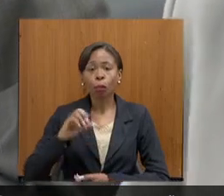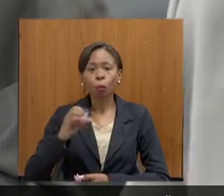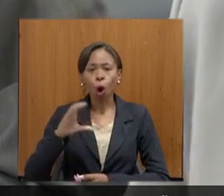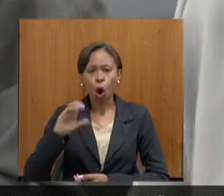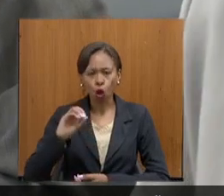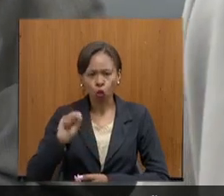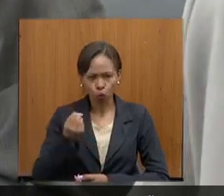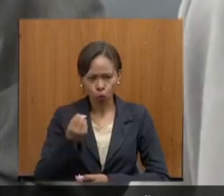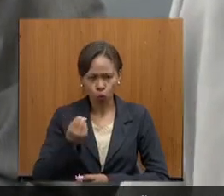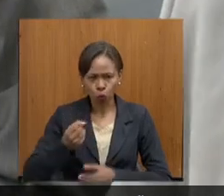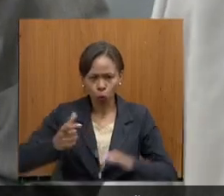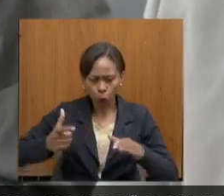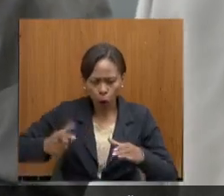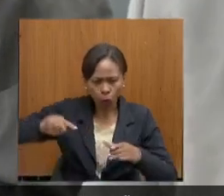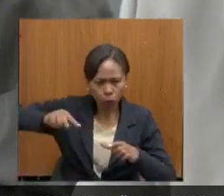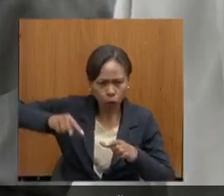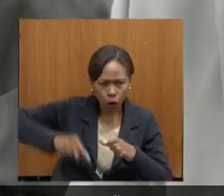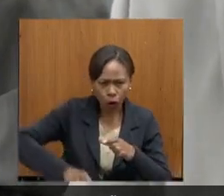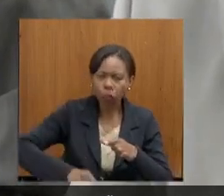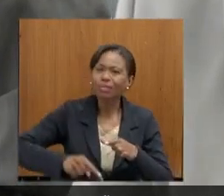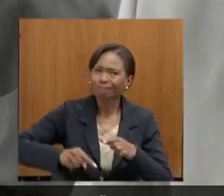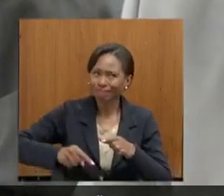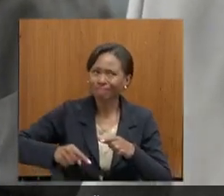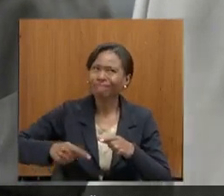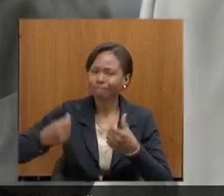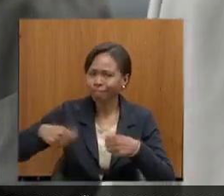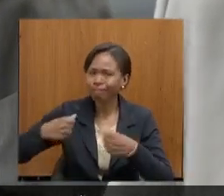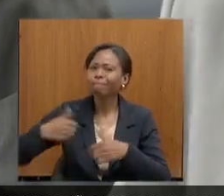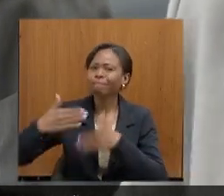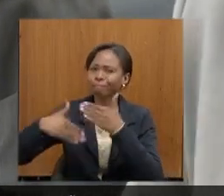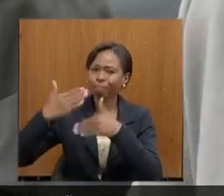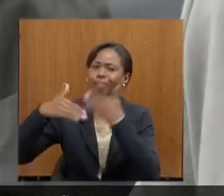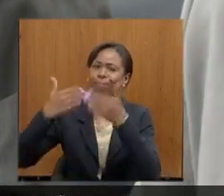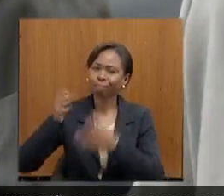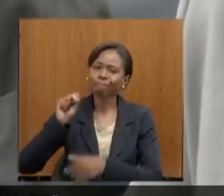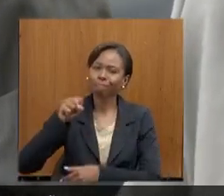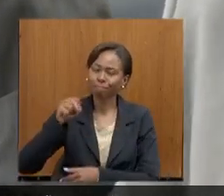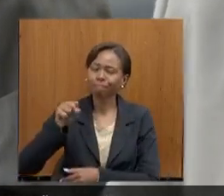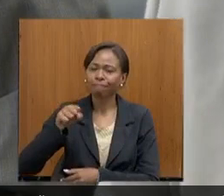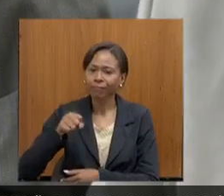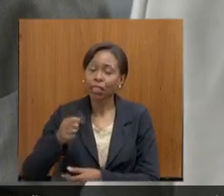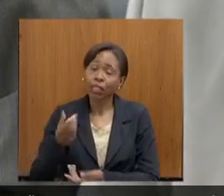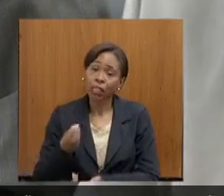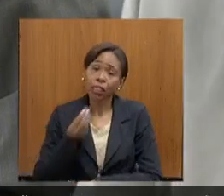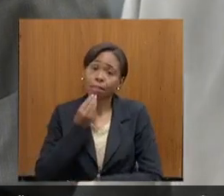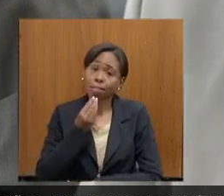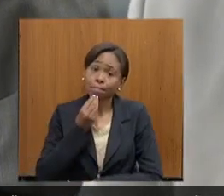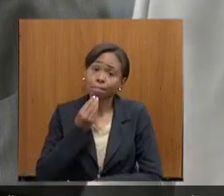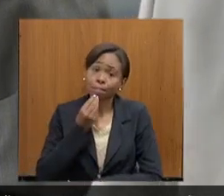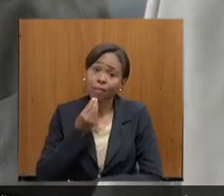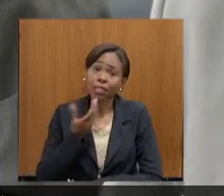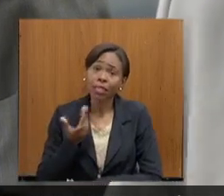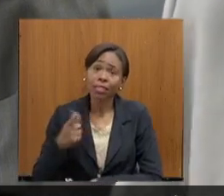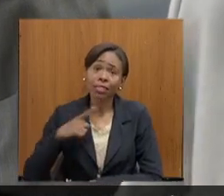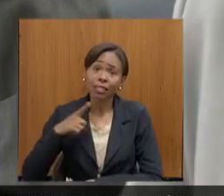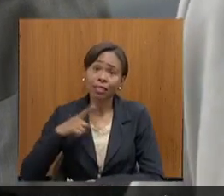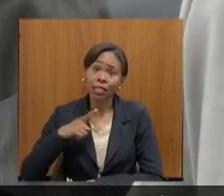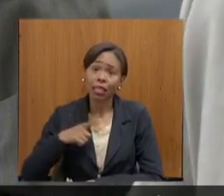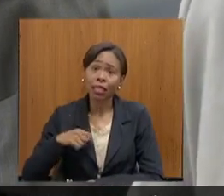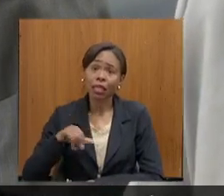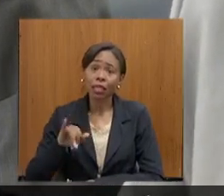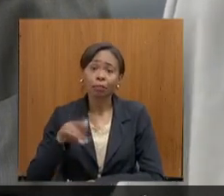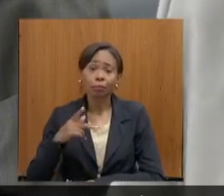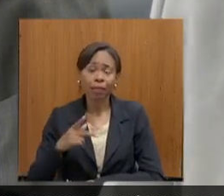arte é um tema que realmente nós usamos avançar né e teria que a gente poderia ter algum p&d para poder trabalhar